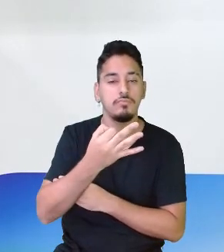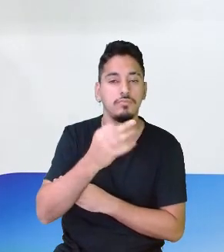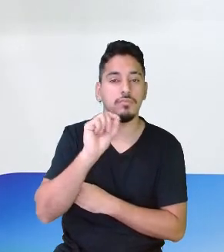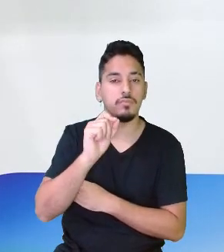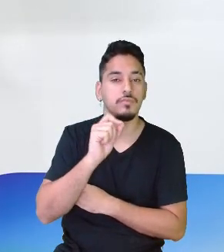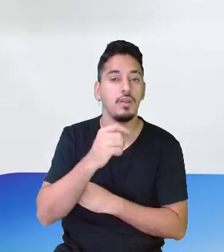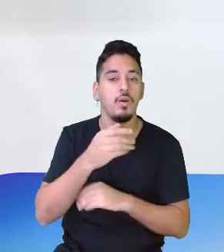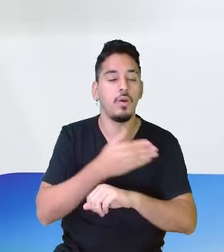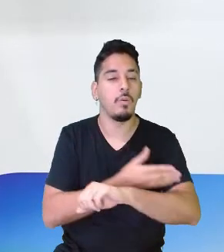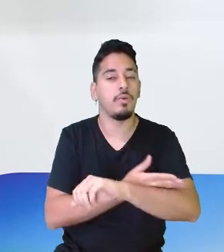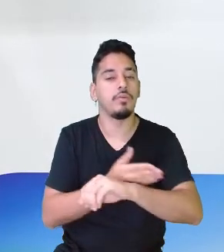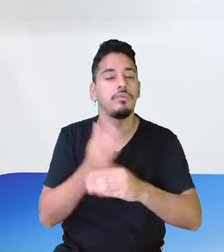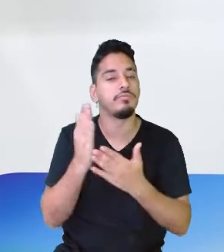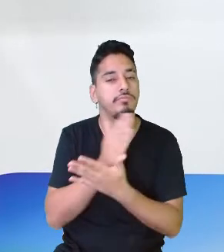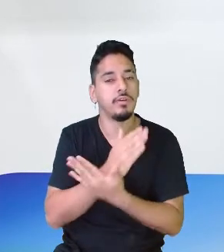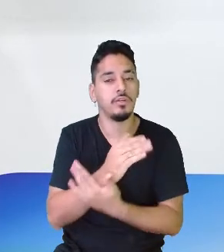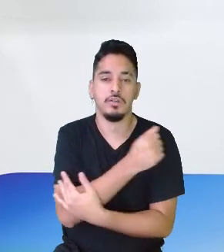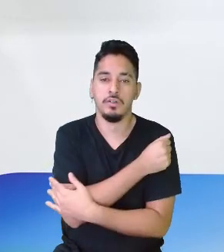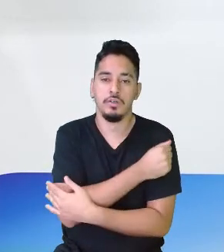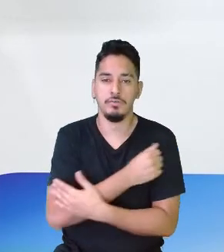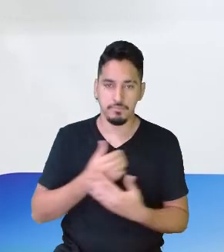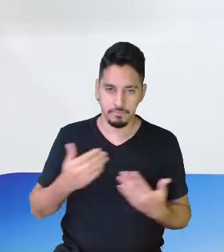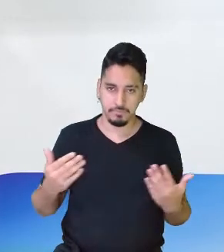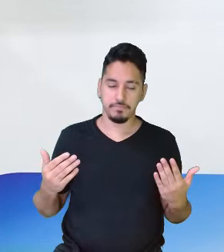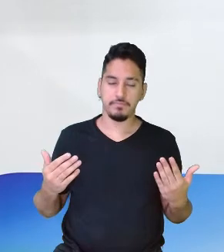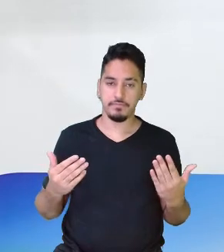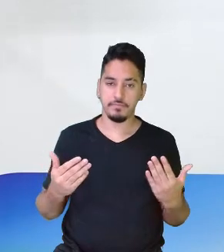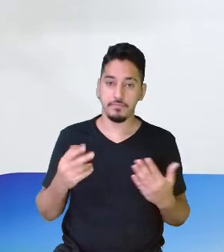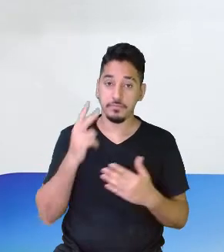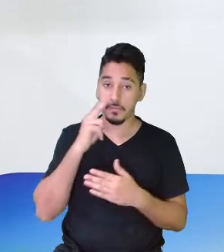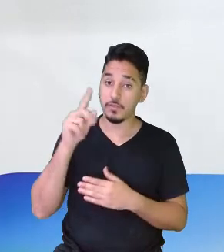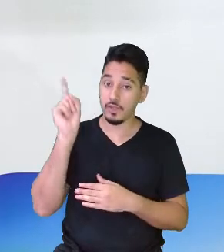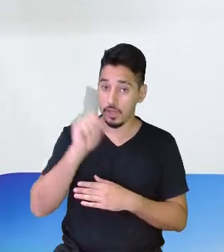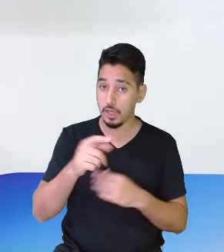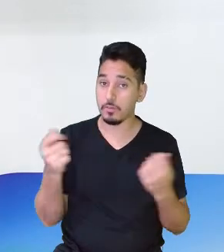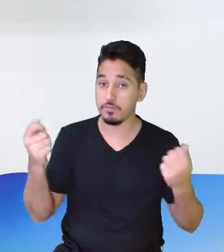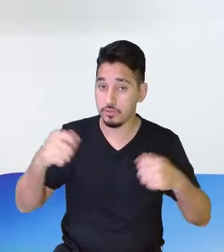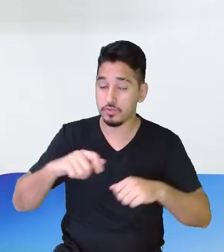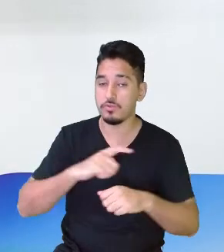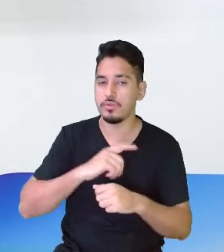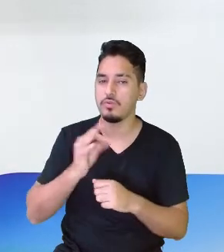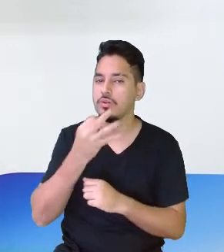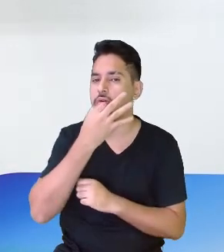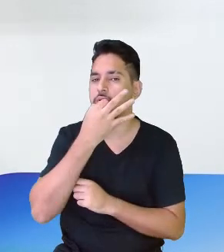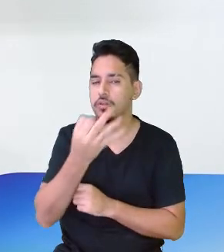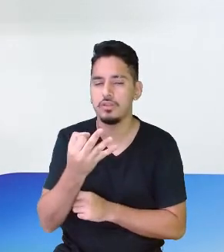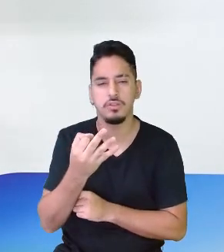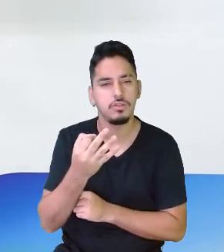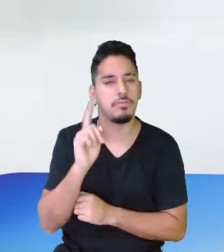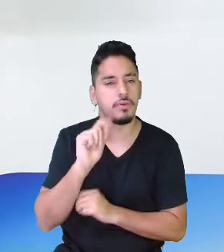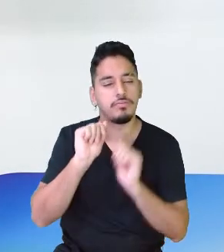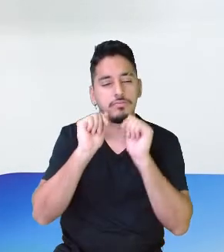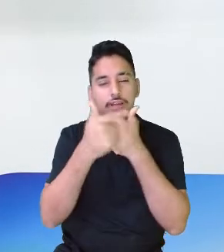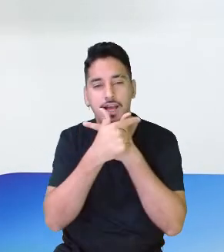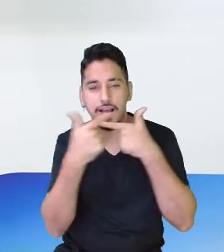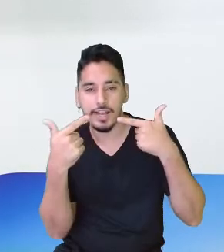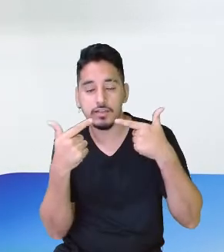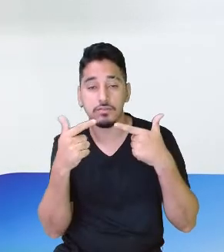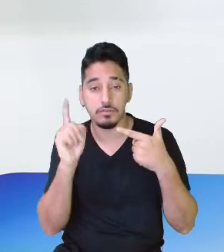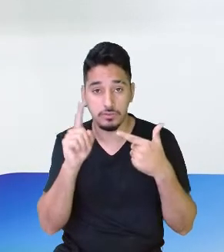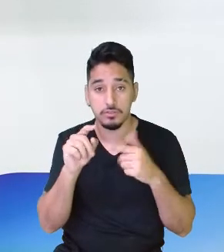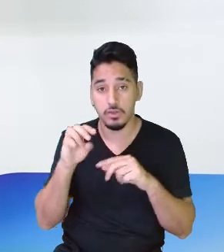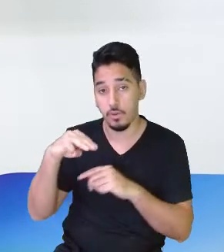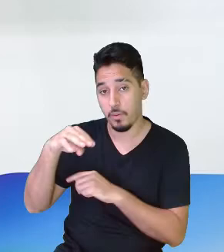ao comportamento de alguns estudantes. E veja, é possível você fazer uma crítica de maneira bem humorada, que é o caso desse meme,